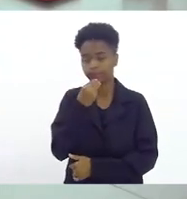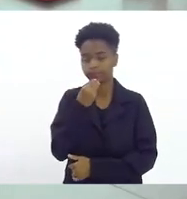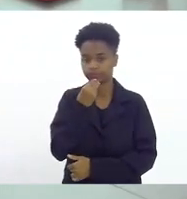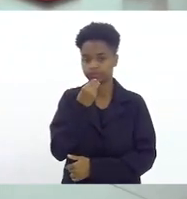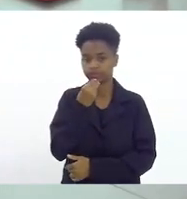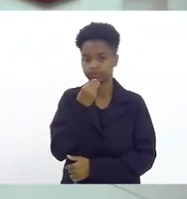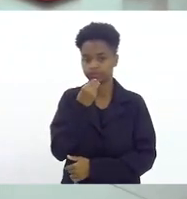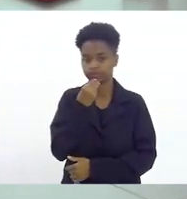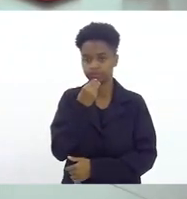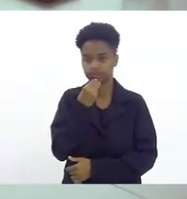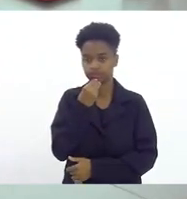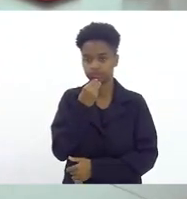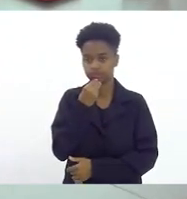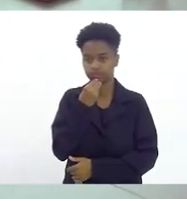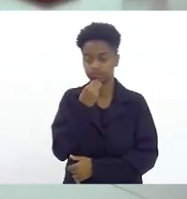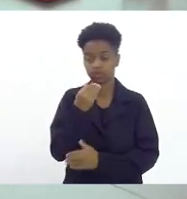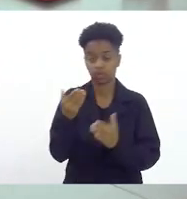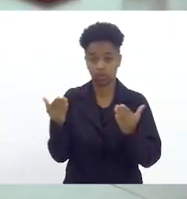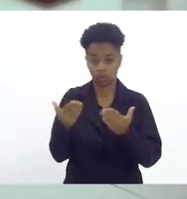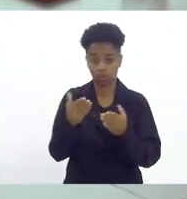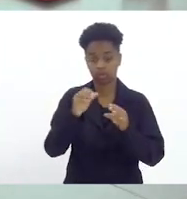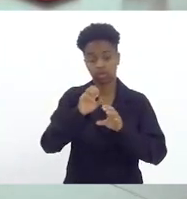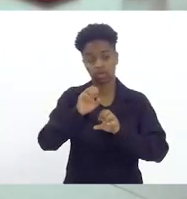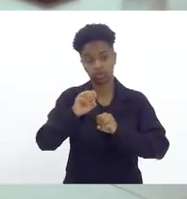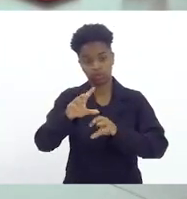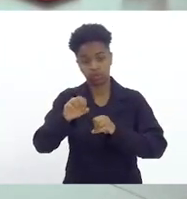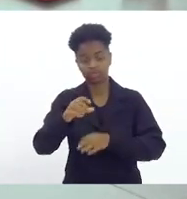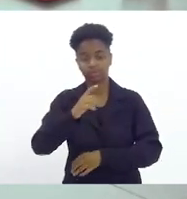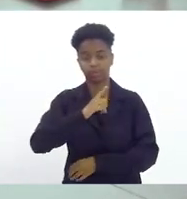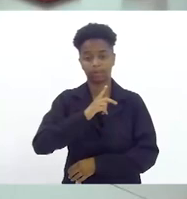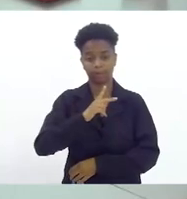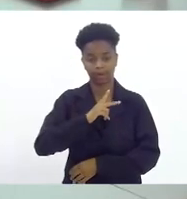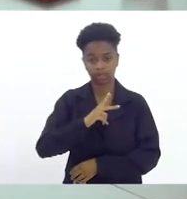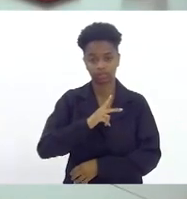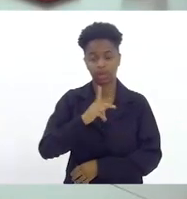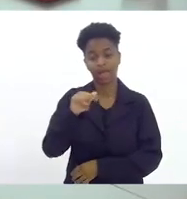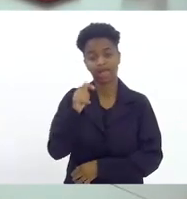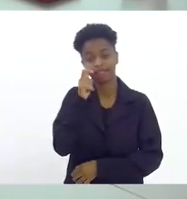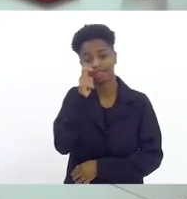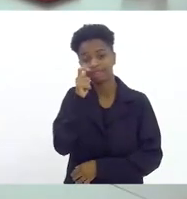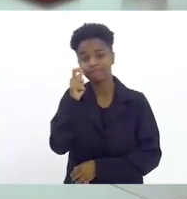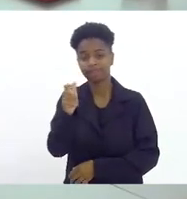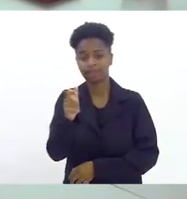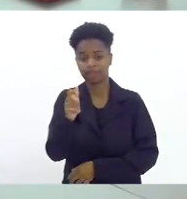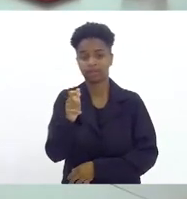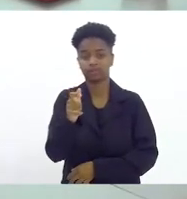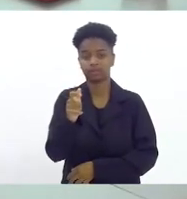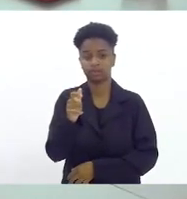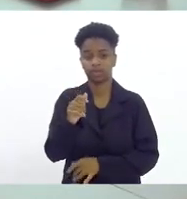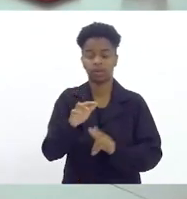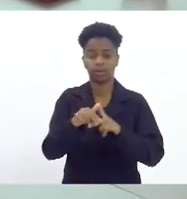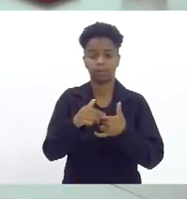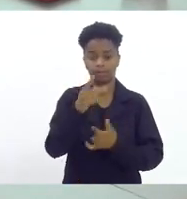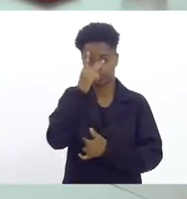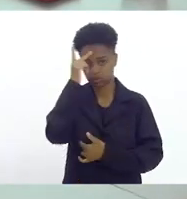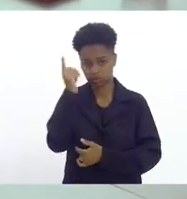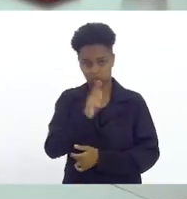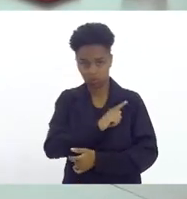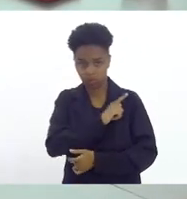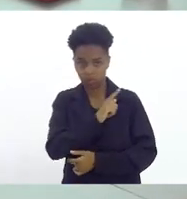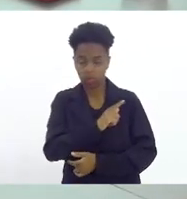que é que hoje a educação privada ela é interessante para o gentistas porque